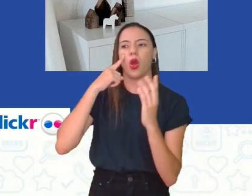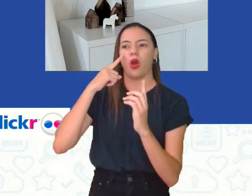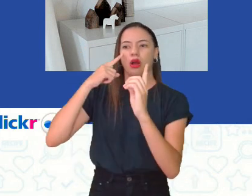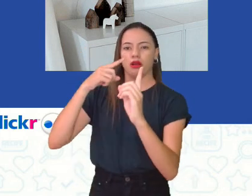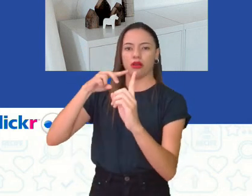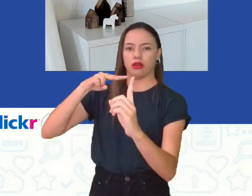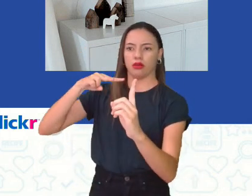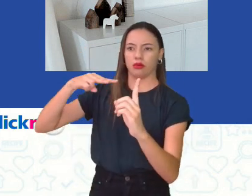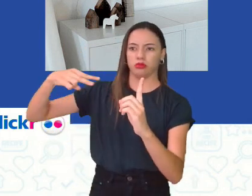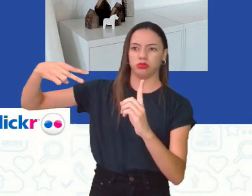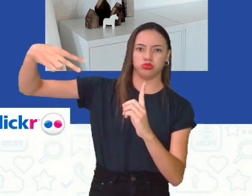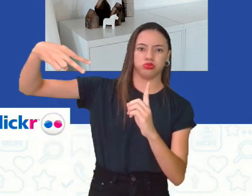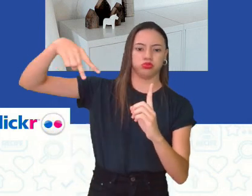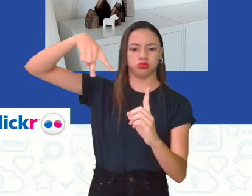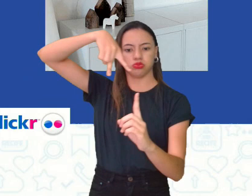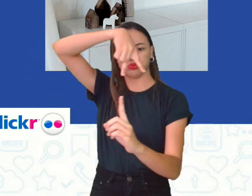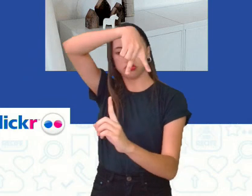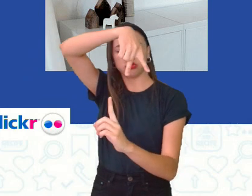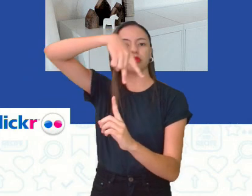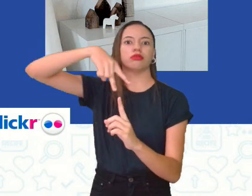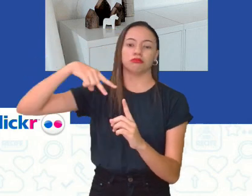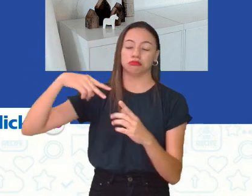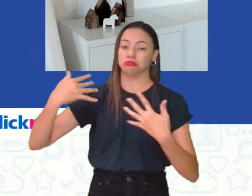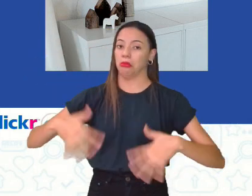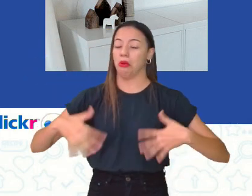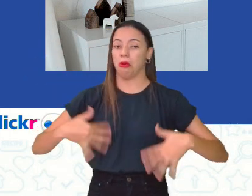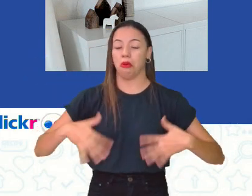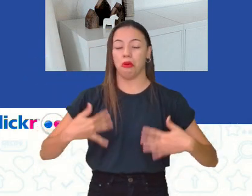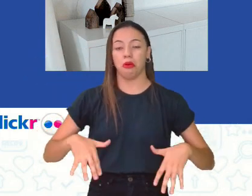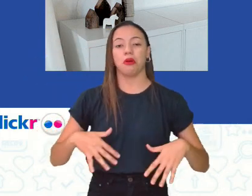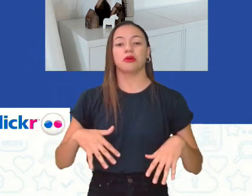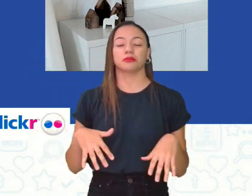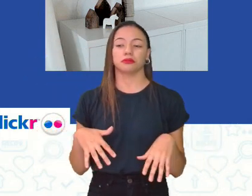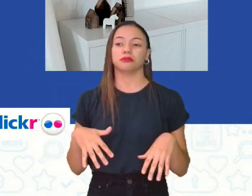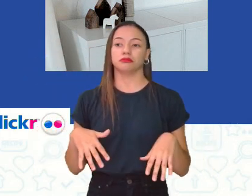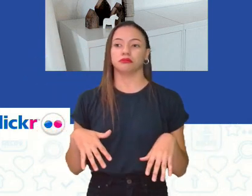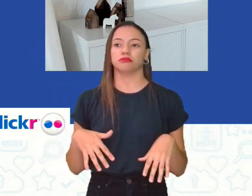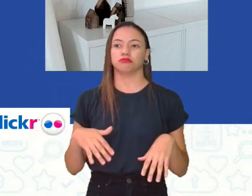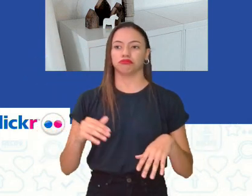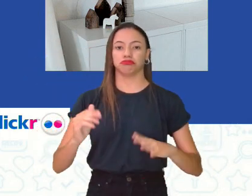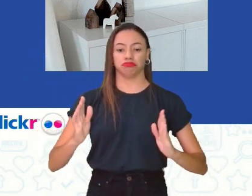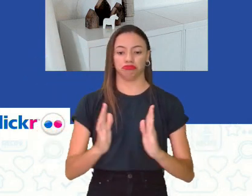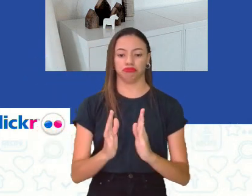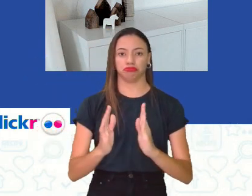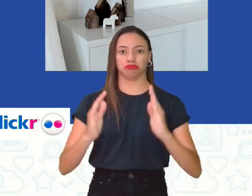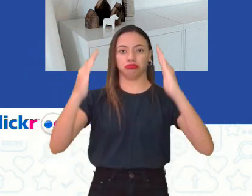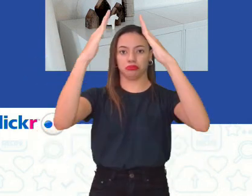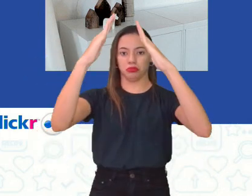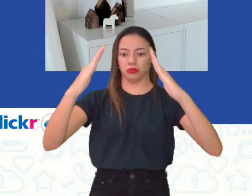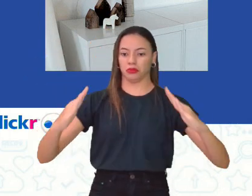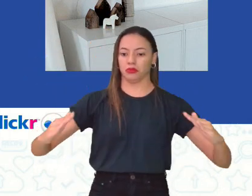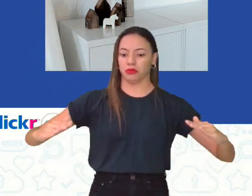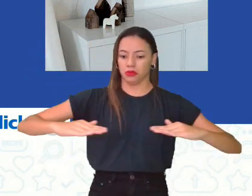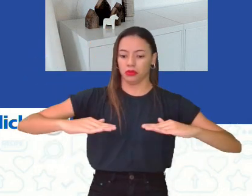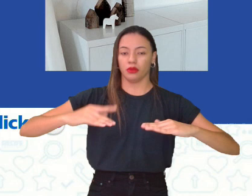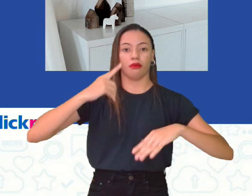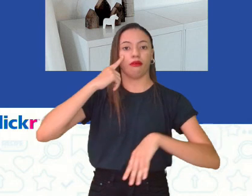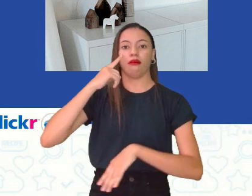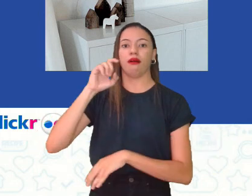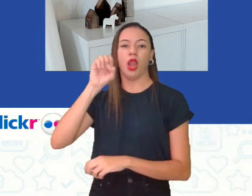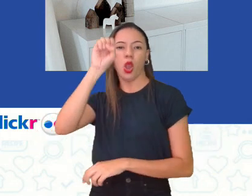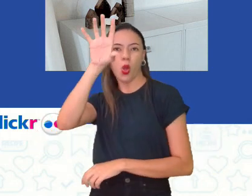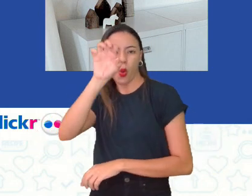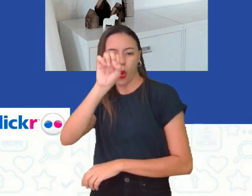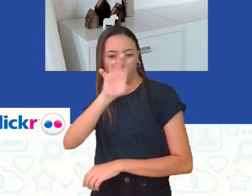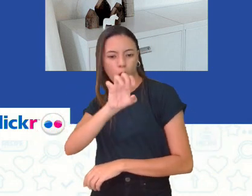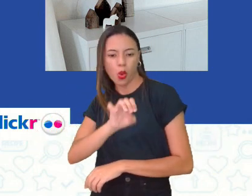não está desenhada, né? Ela tem a madeira mesmo. Mas está bem plana, né? E ali só com umas luzes, olha que coisa